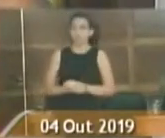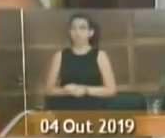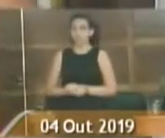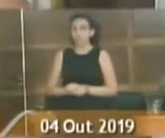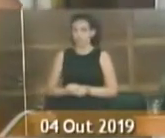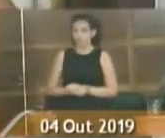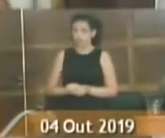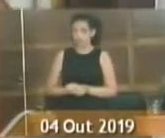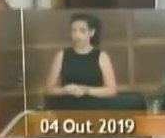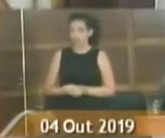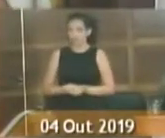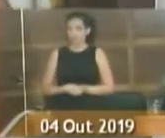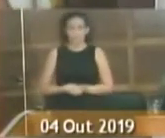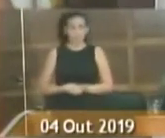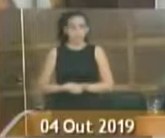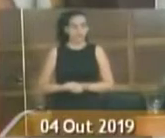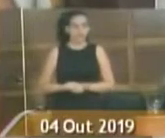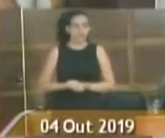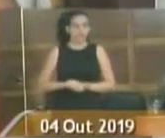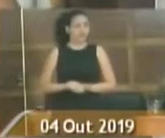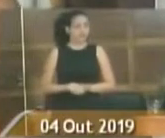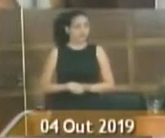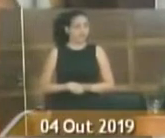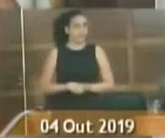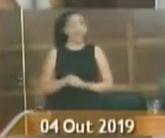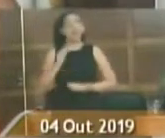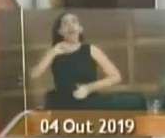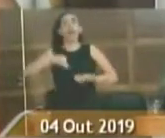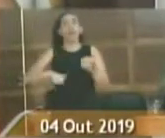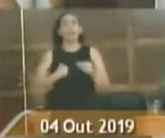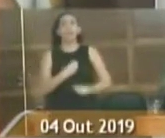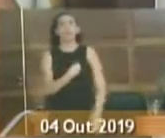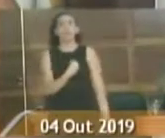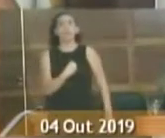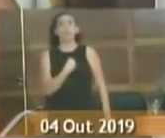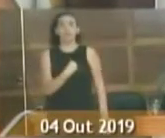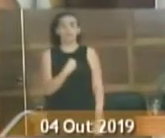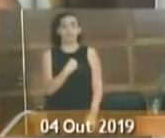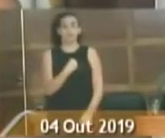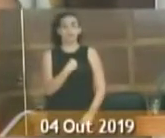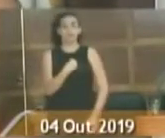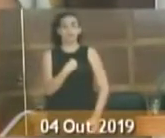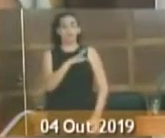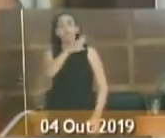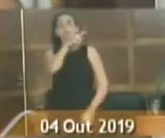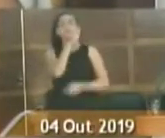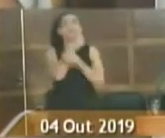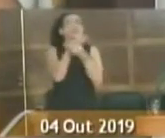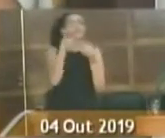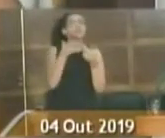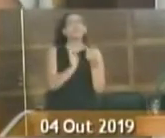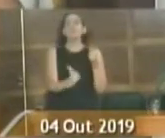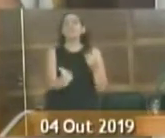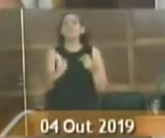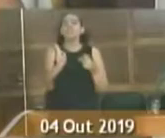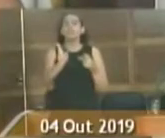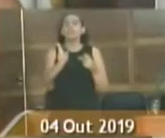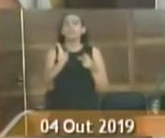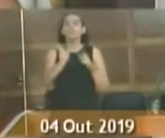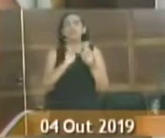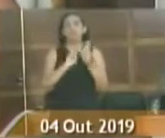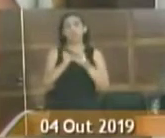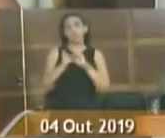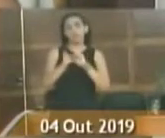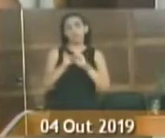A gente vai verificar que a qualidade de vida dos animais, a garantia da sua vida, está sempre ligada à